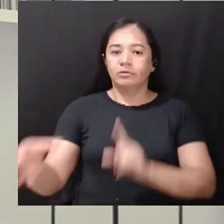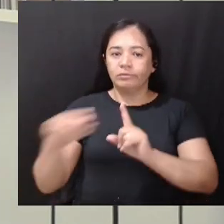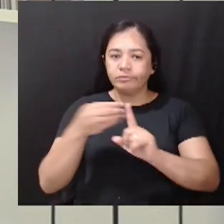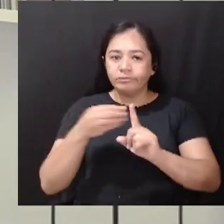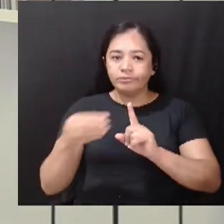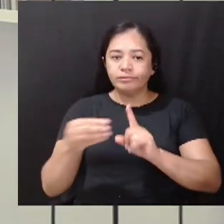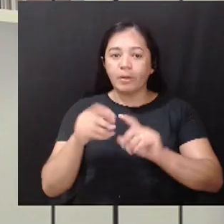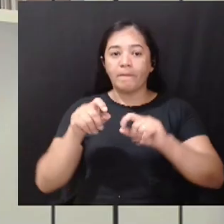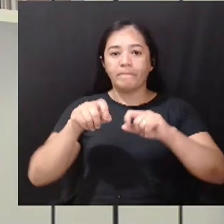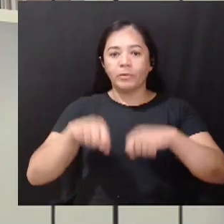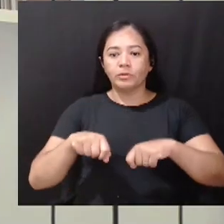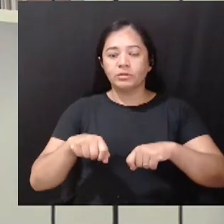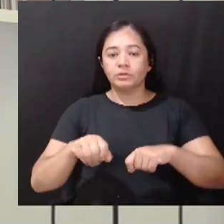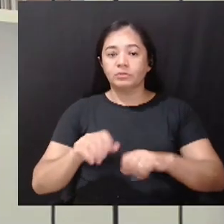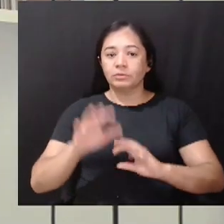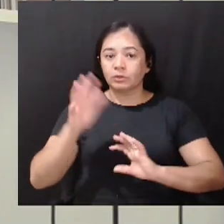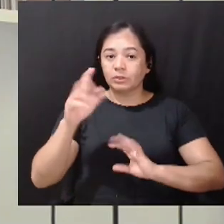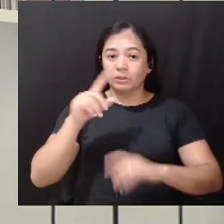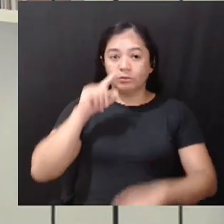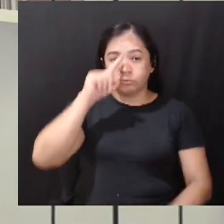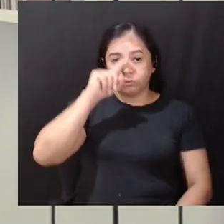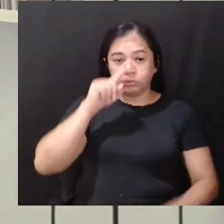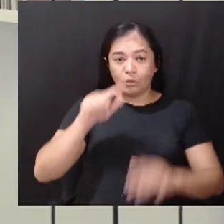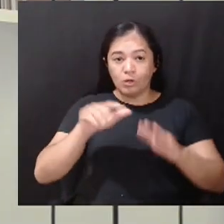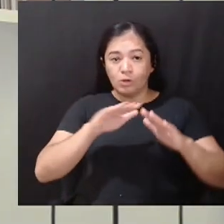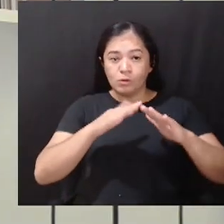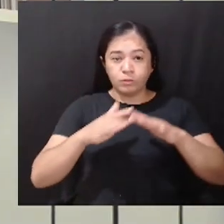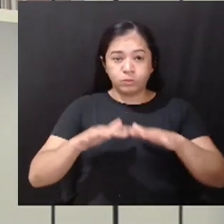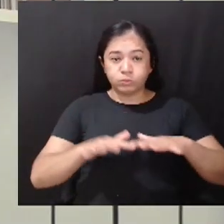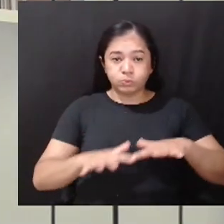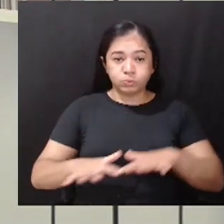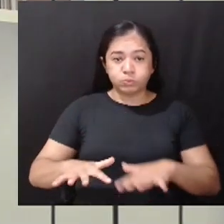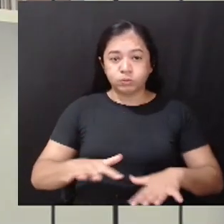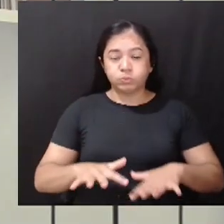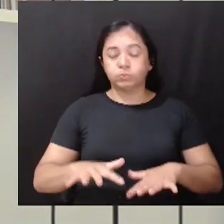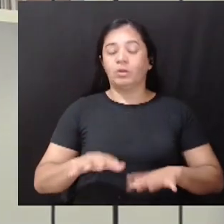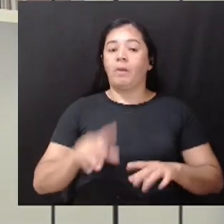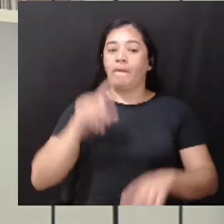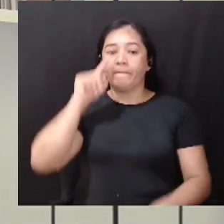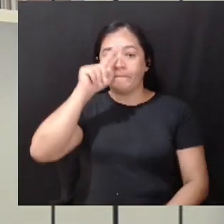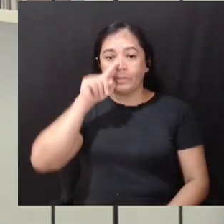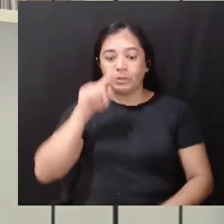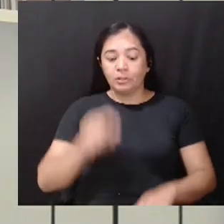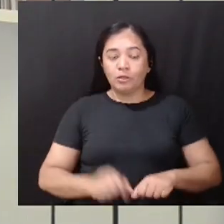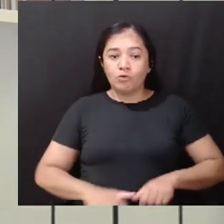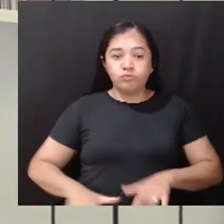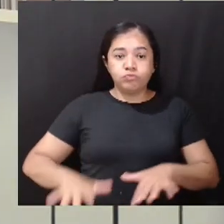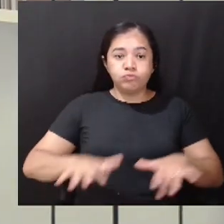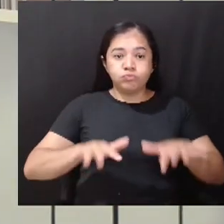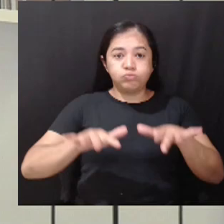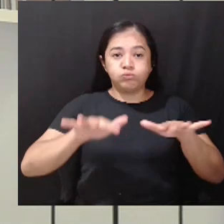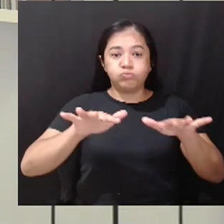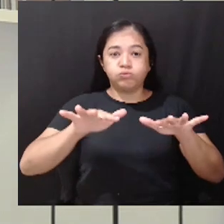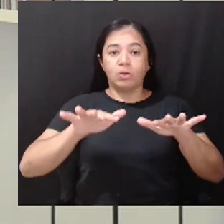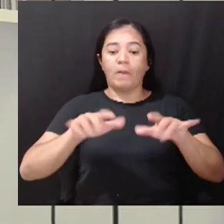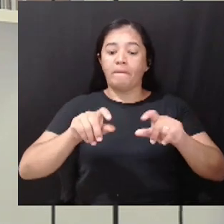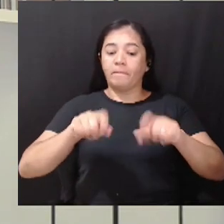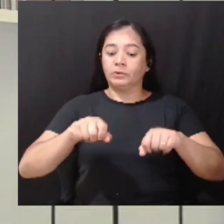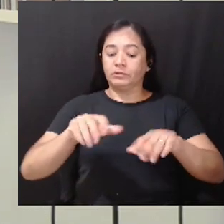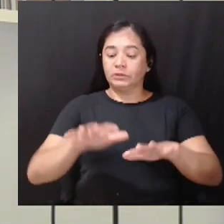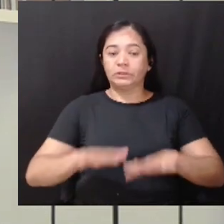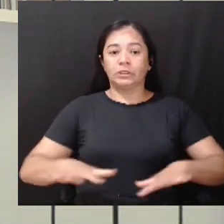haver riscos de deslizamentos, desabamentos, alagamentos, inundações aqui na nossa